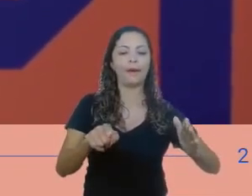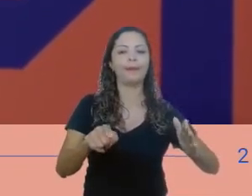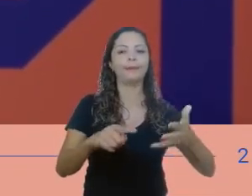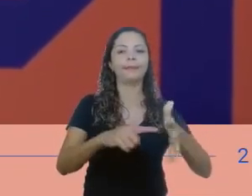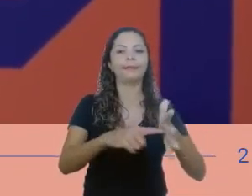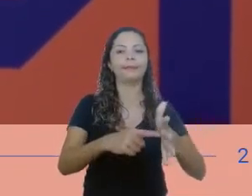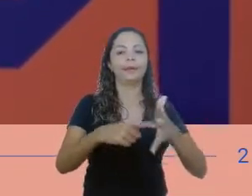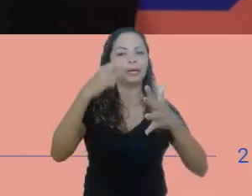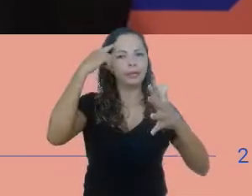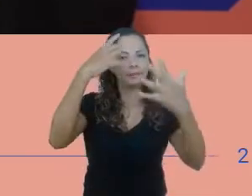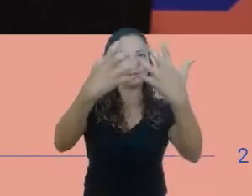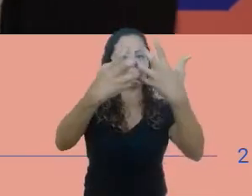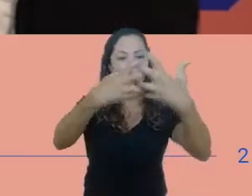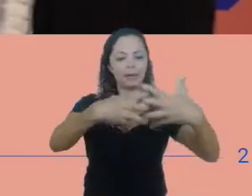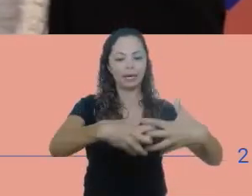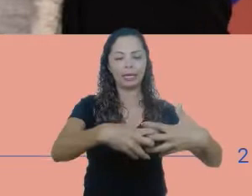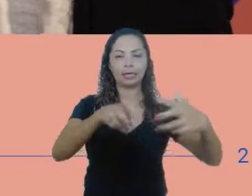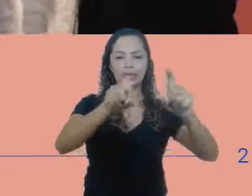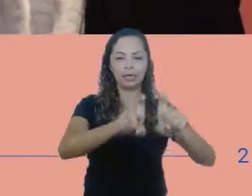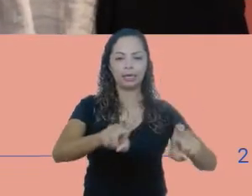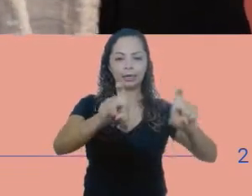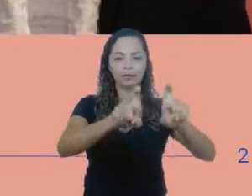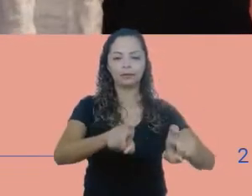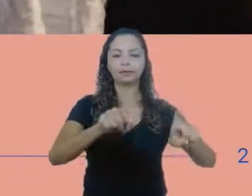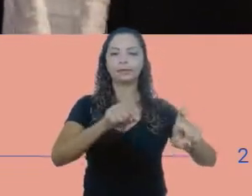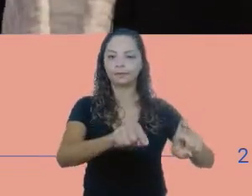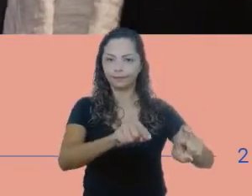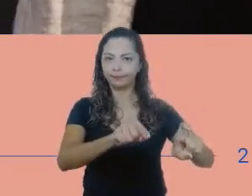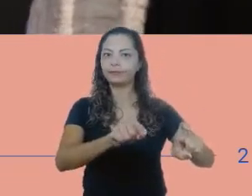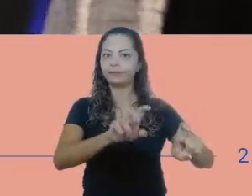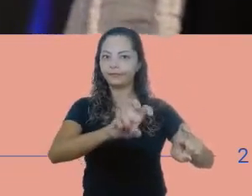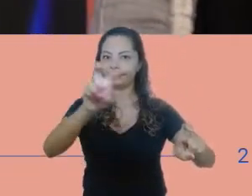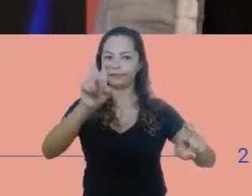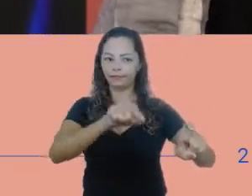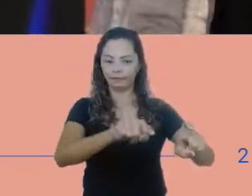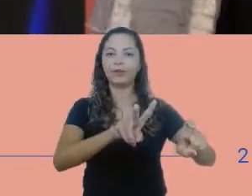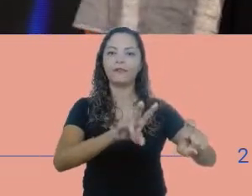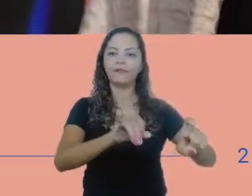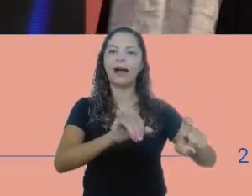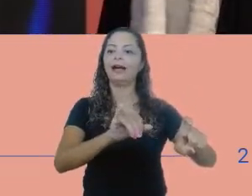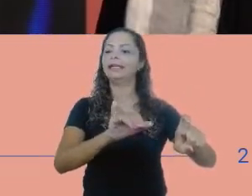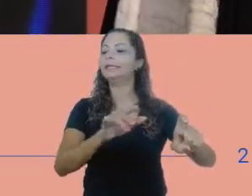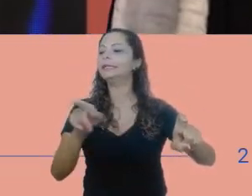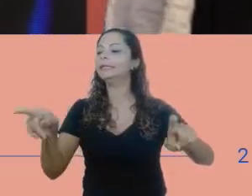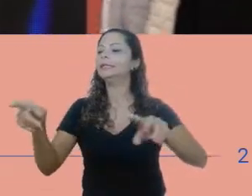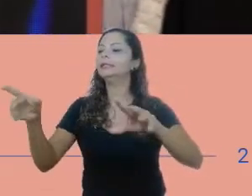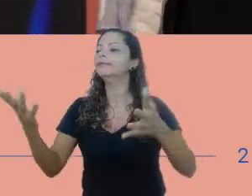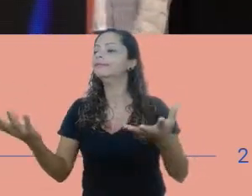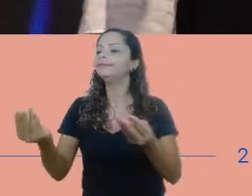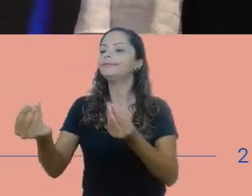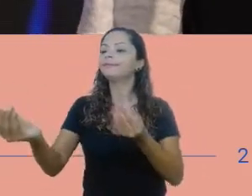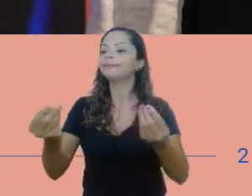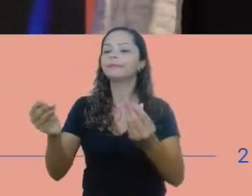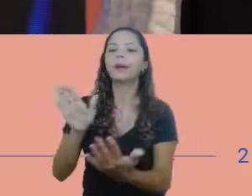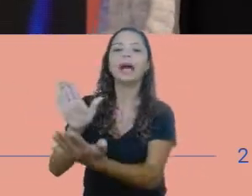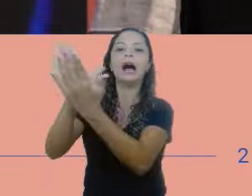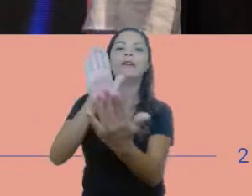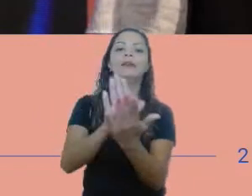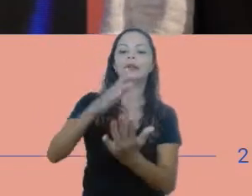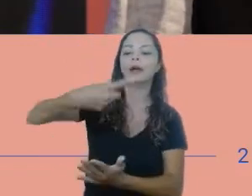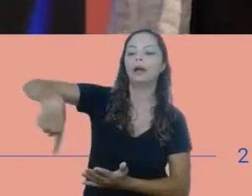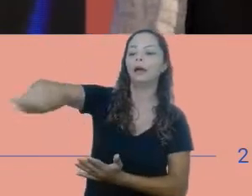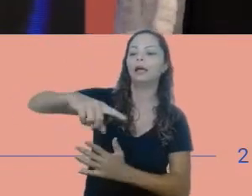digital vai vai afetar todos os bom né então no longo